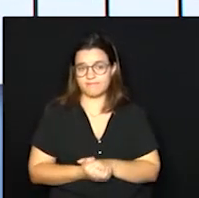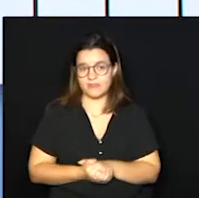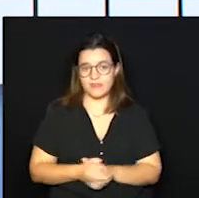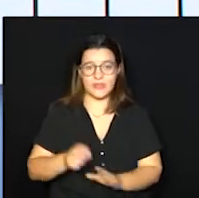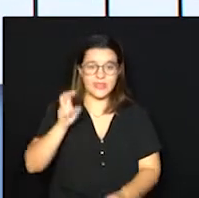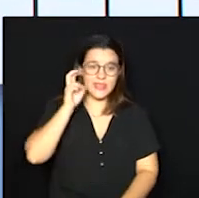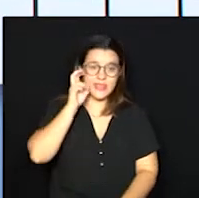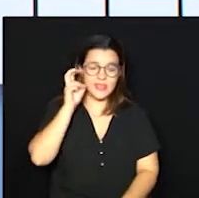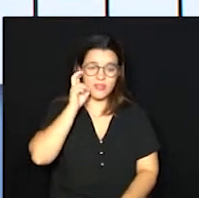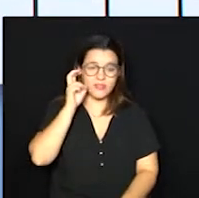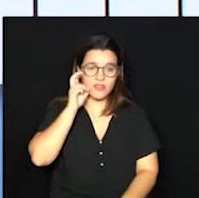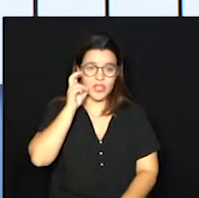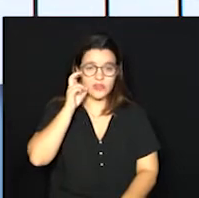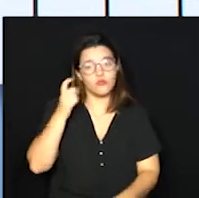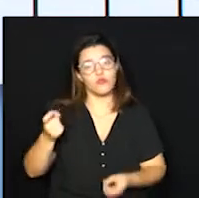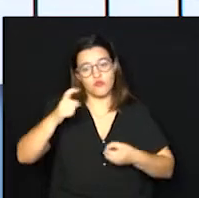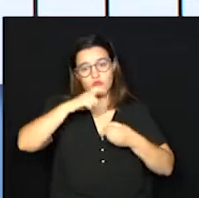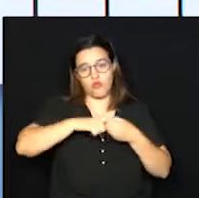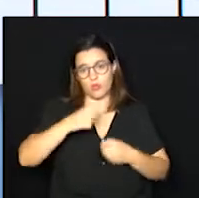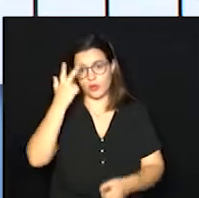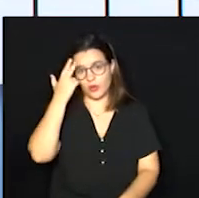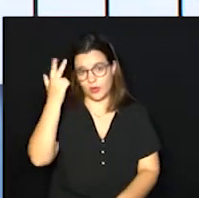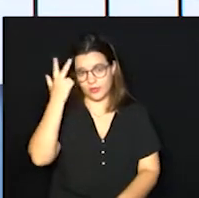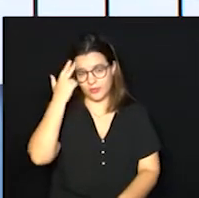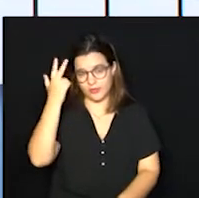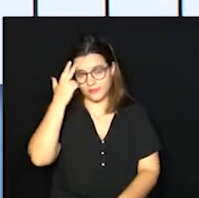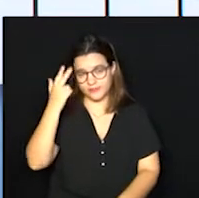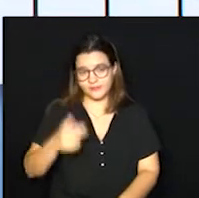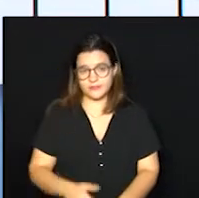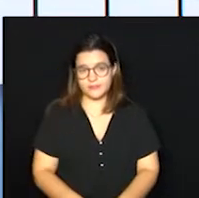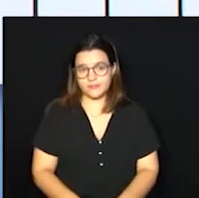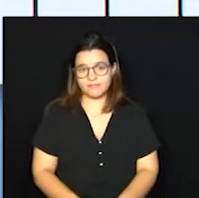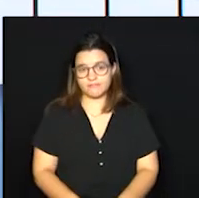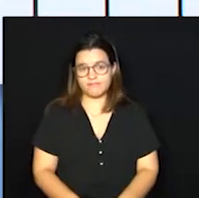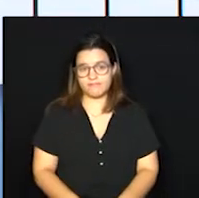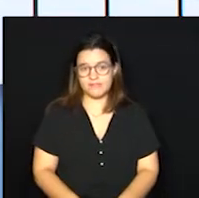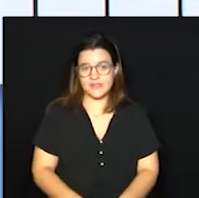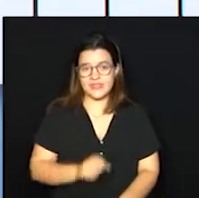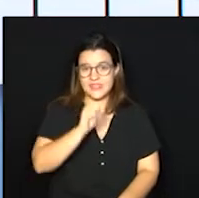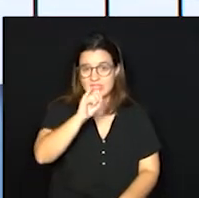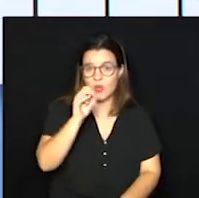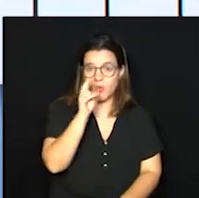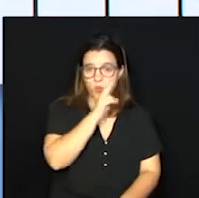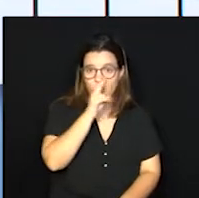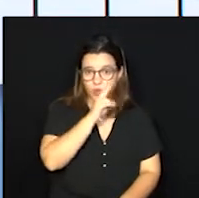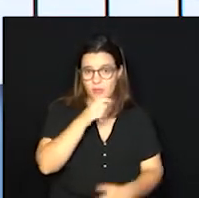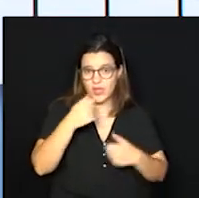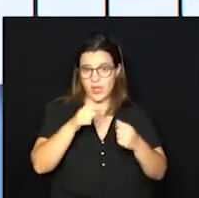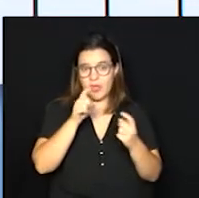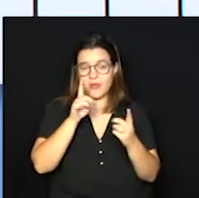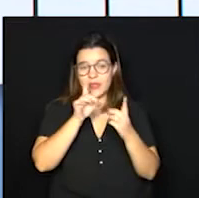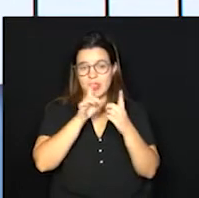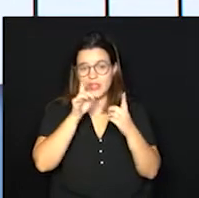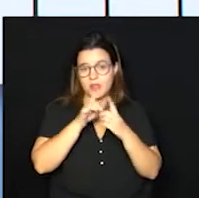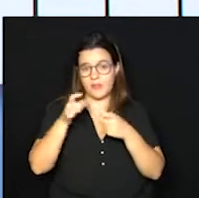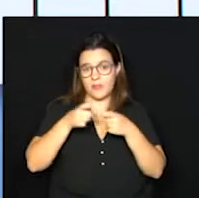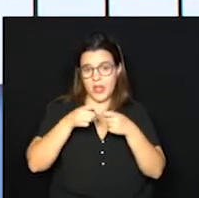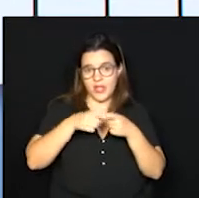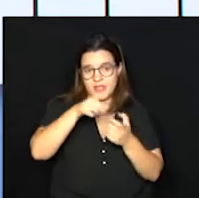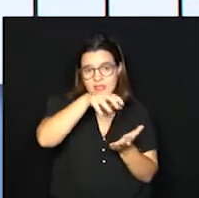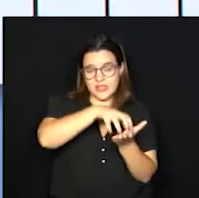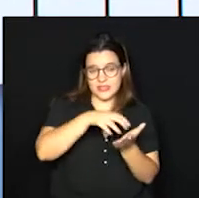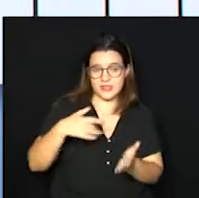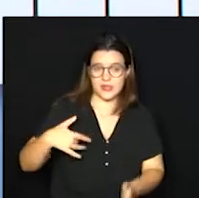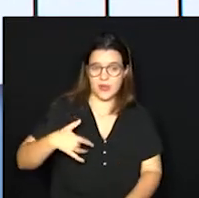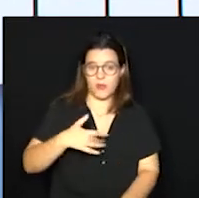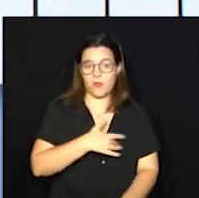quinta-feira, a previsão é que o funcionamento seja normal. Nestes dias, em caso de urgência, você que é atendido nesse CS